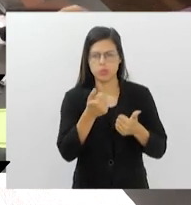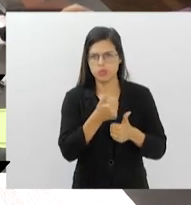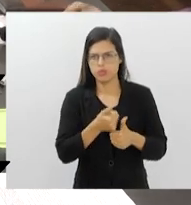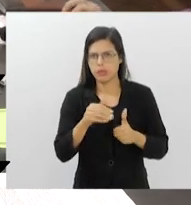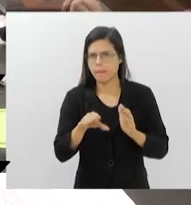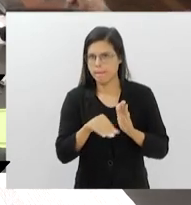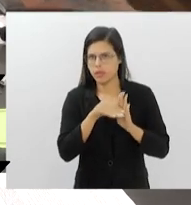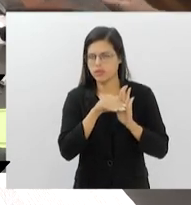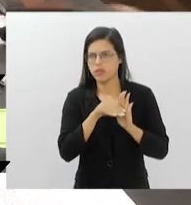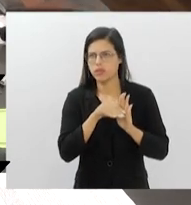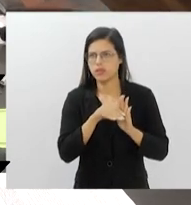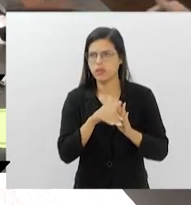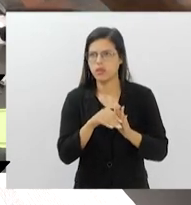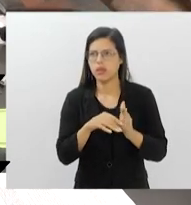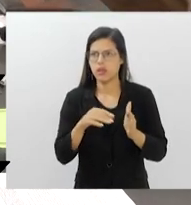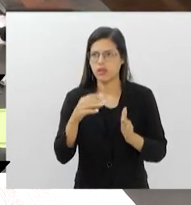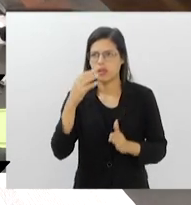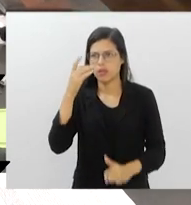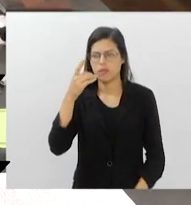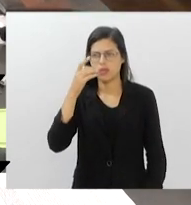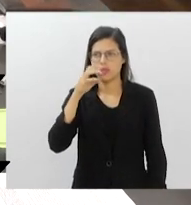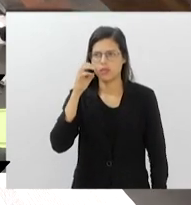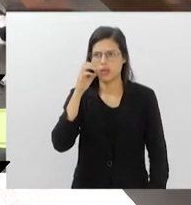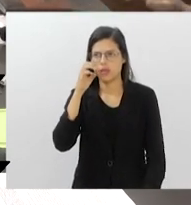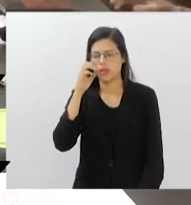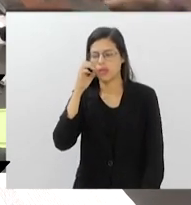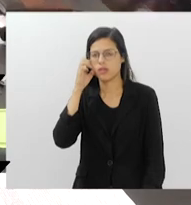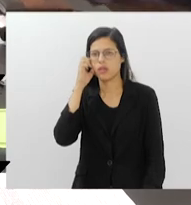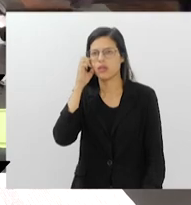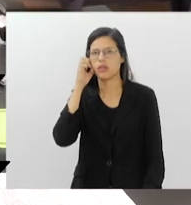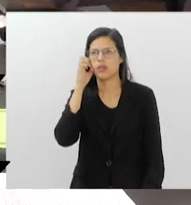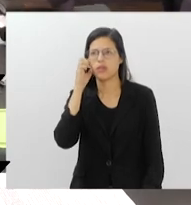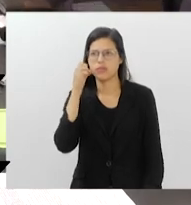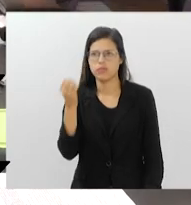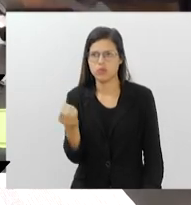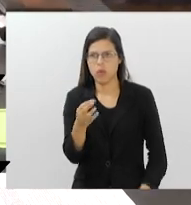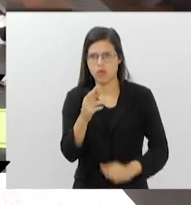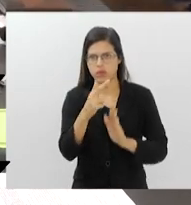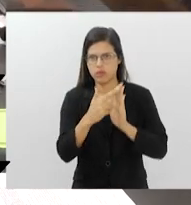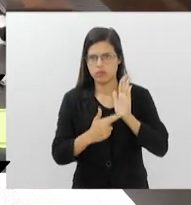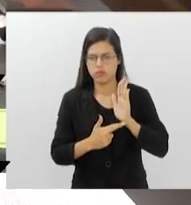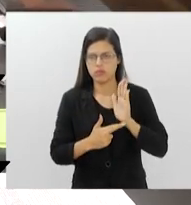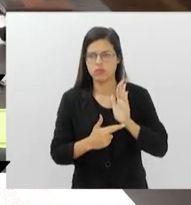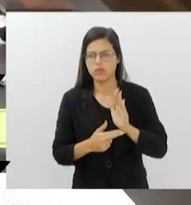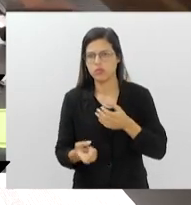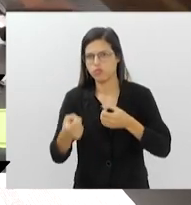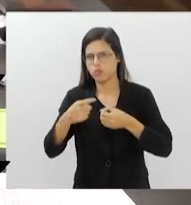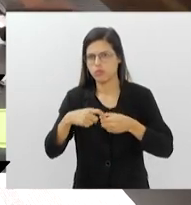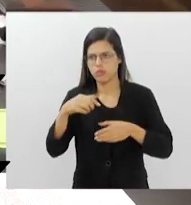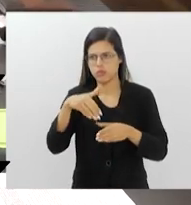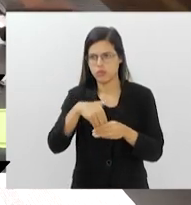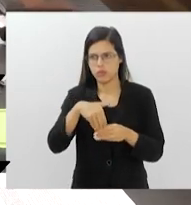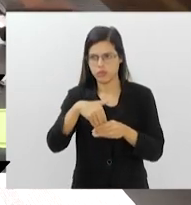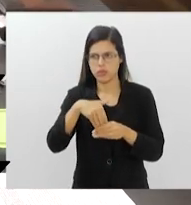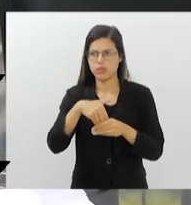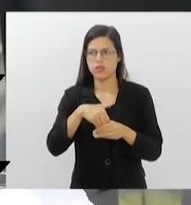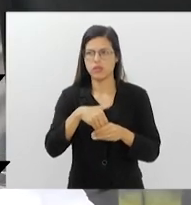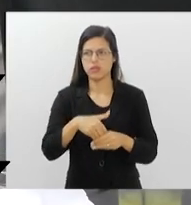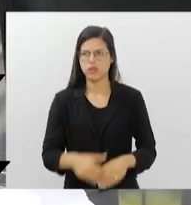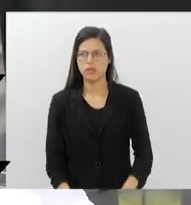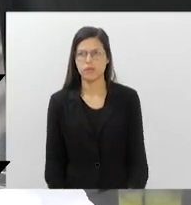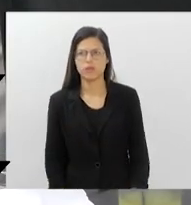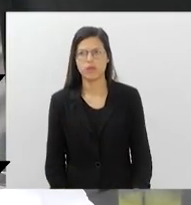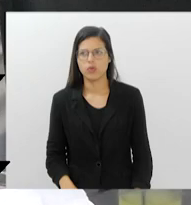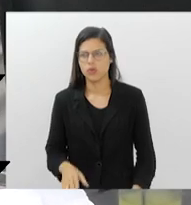Élica como nova relatora a gente retoma aqui o processo de votação não mais com voto divergente mas